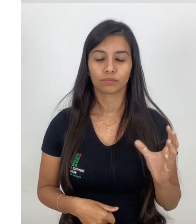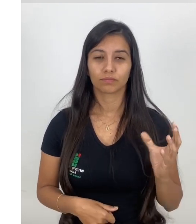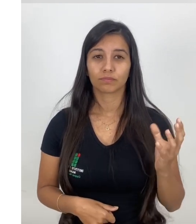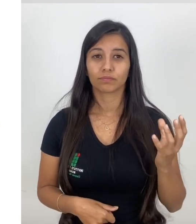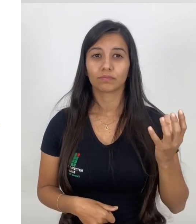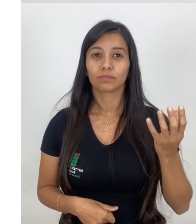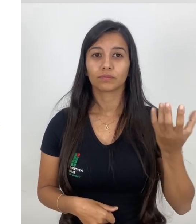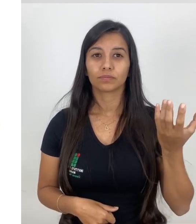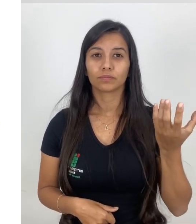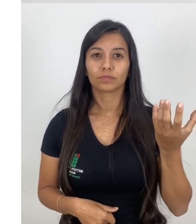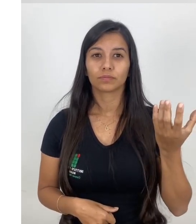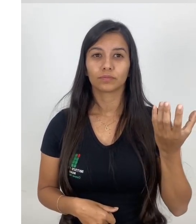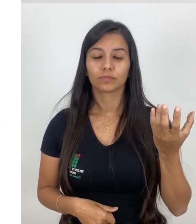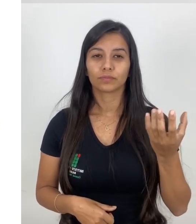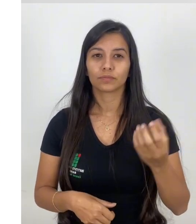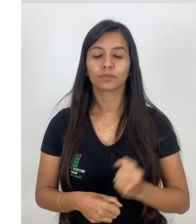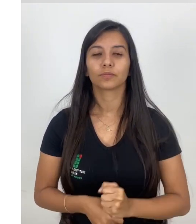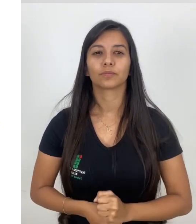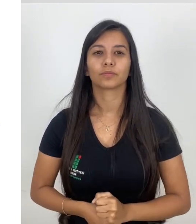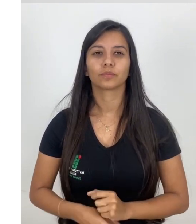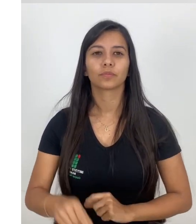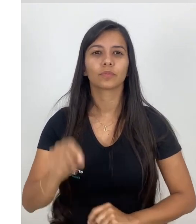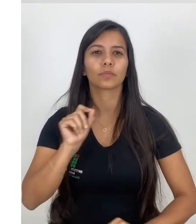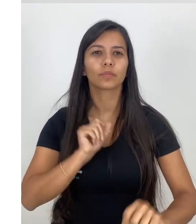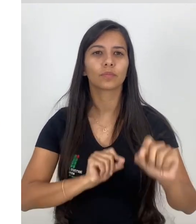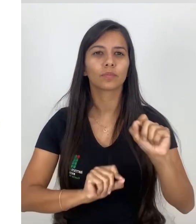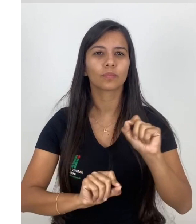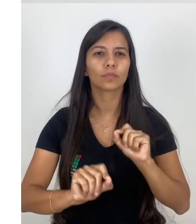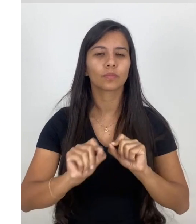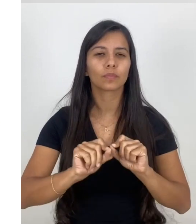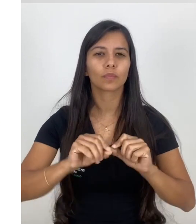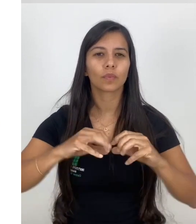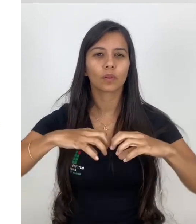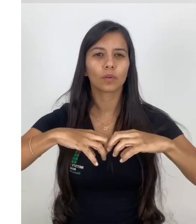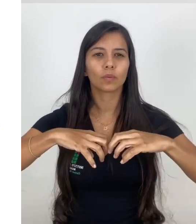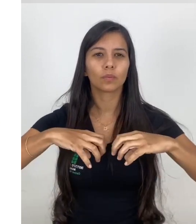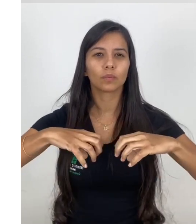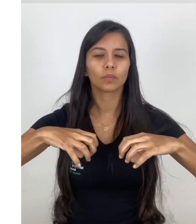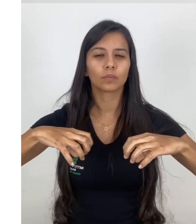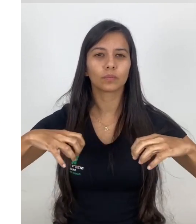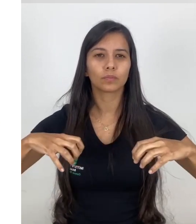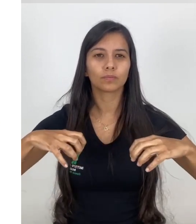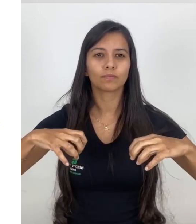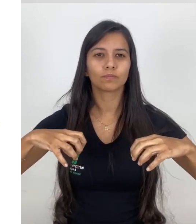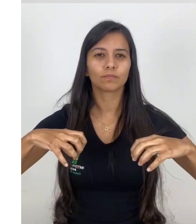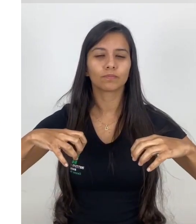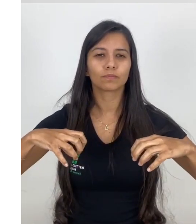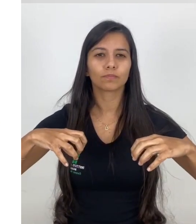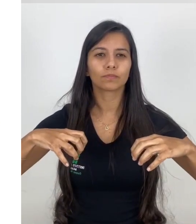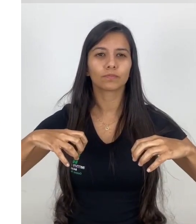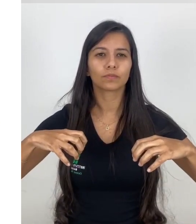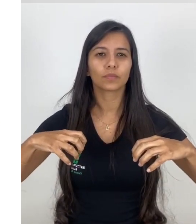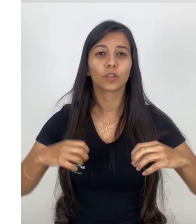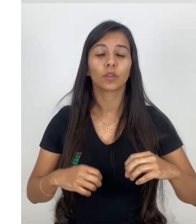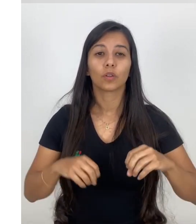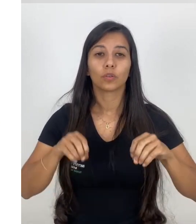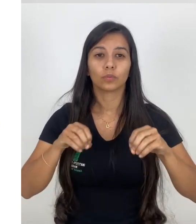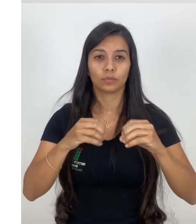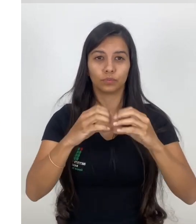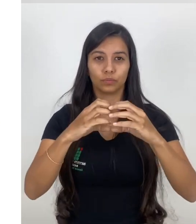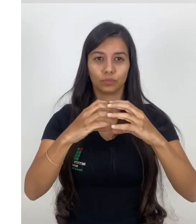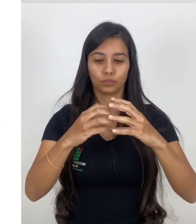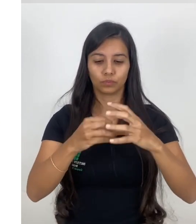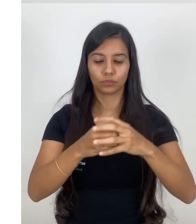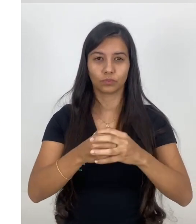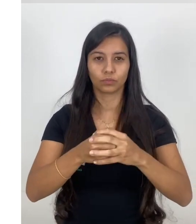Acontece aqui a citocinese, que nada mais é do que a separação mecânica dessas duas